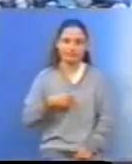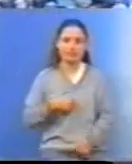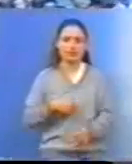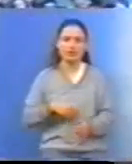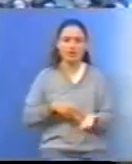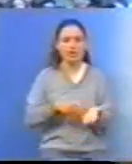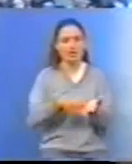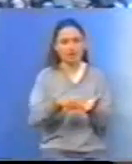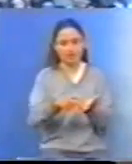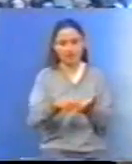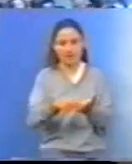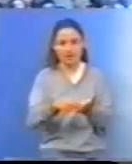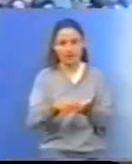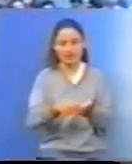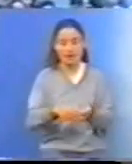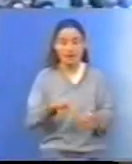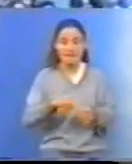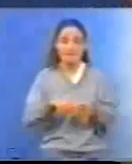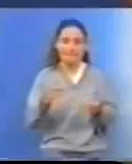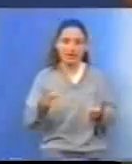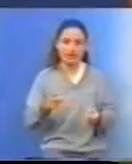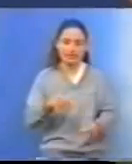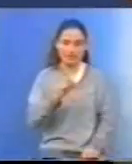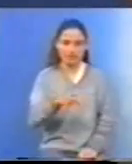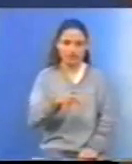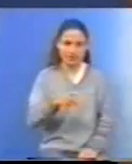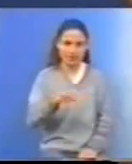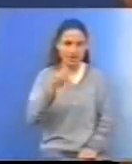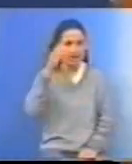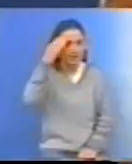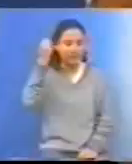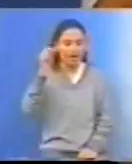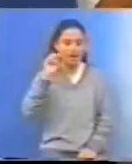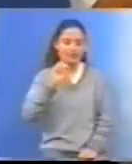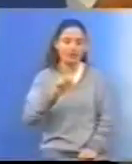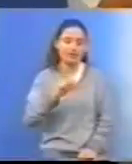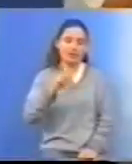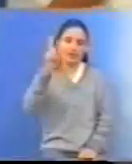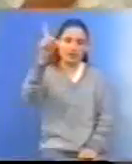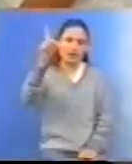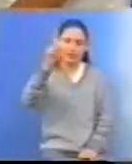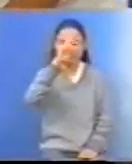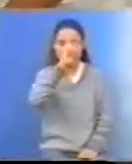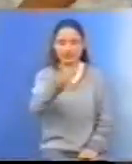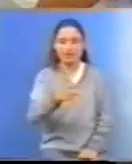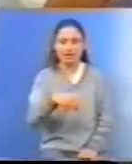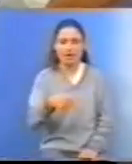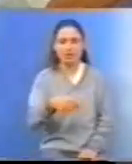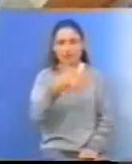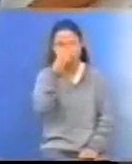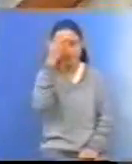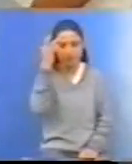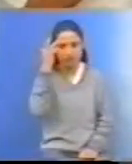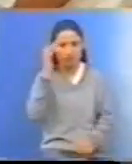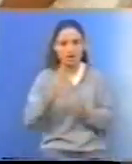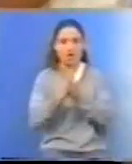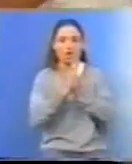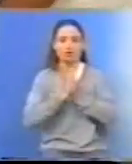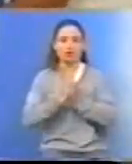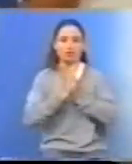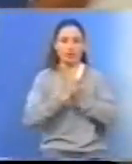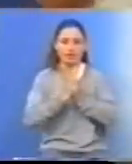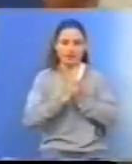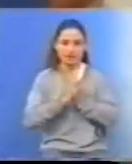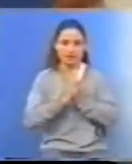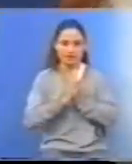com as pessoas, mas você sabe por que você se relaciona com Deus, você sabe por que você é pessoa de oração, você